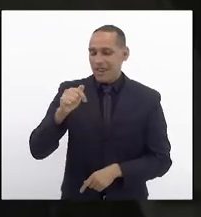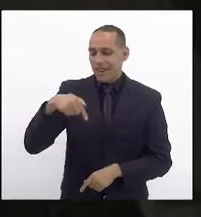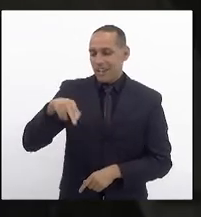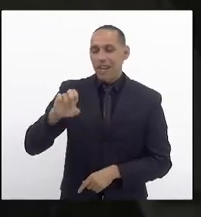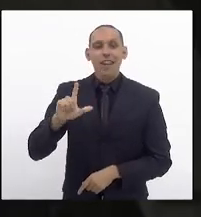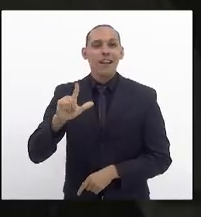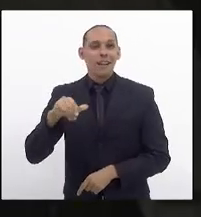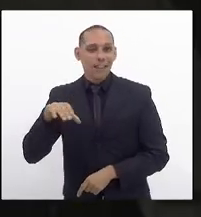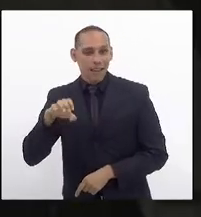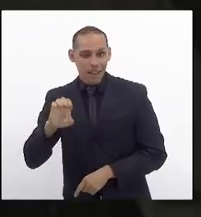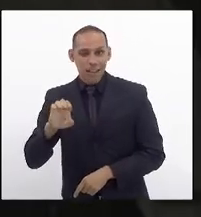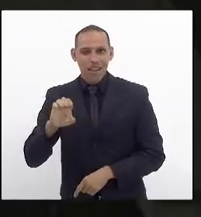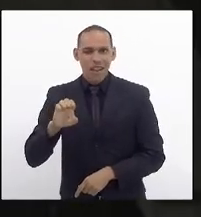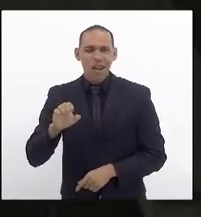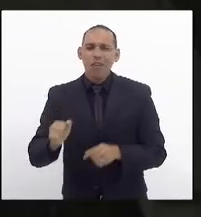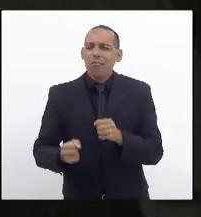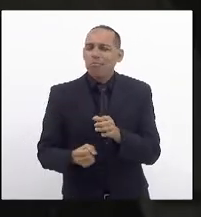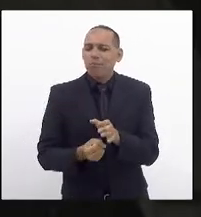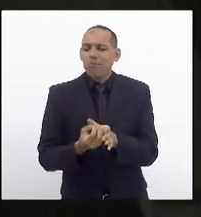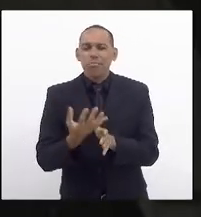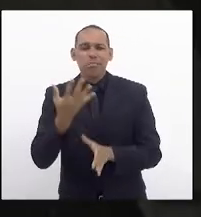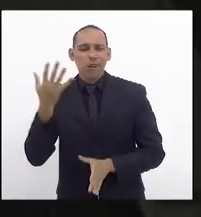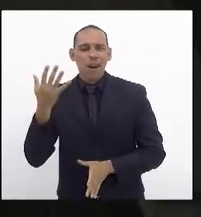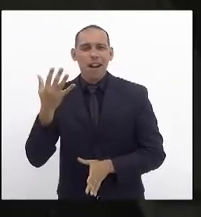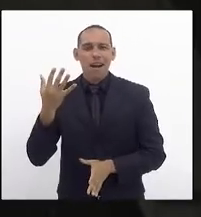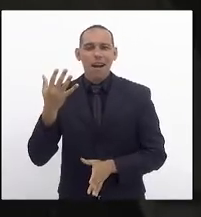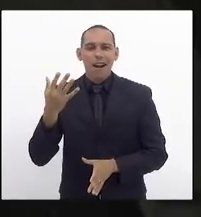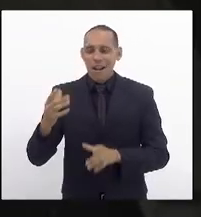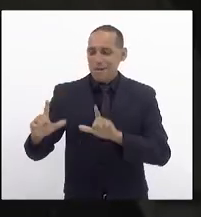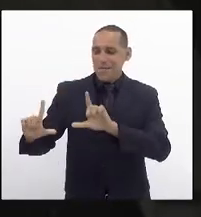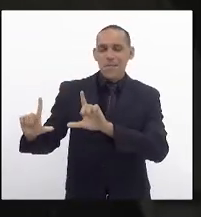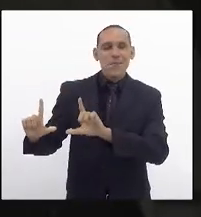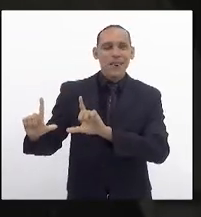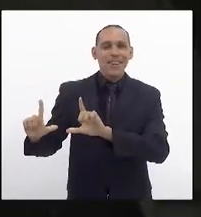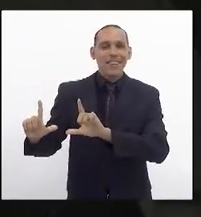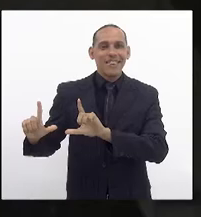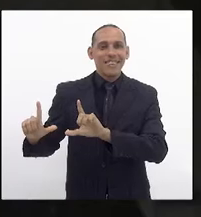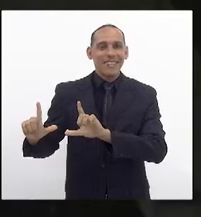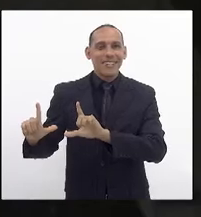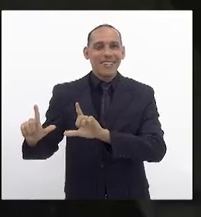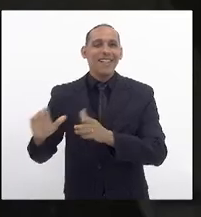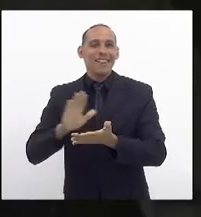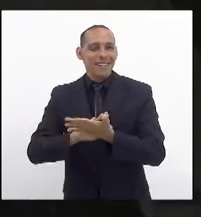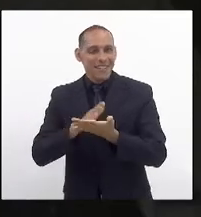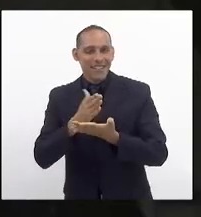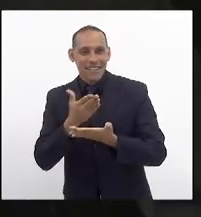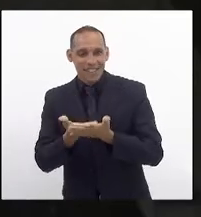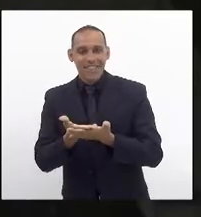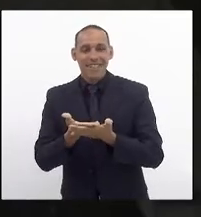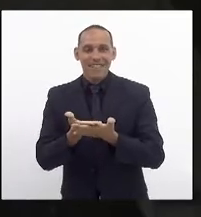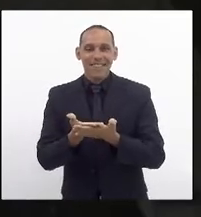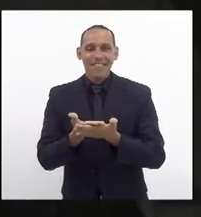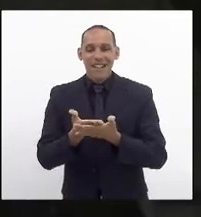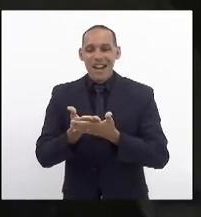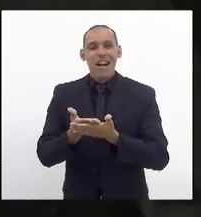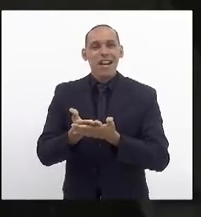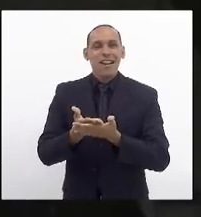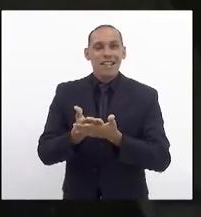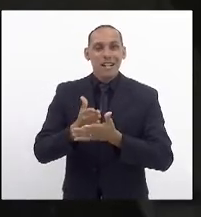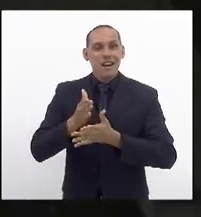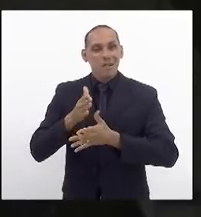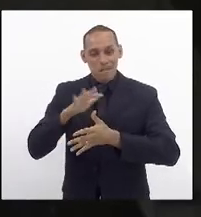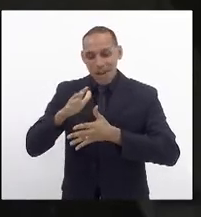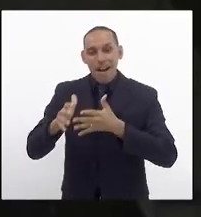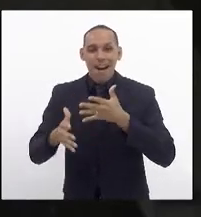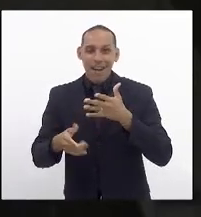que muitas vezes também tava aí na tela a como intérprete de linguagem de